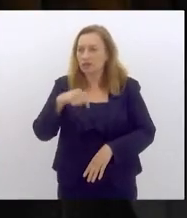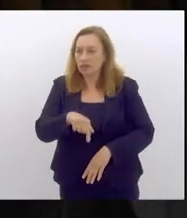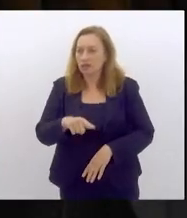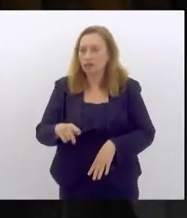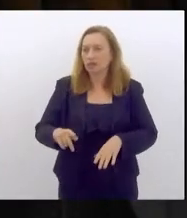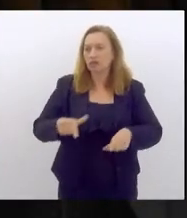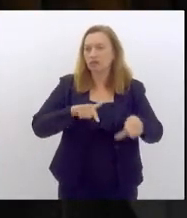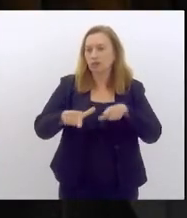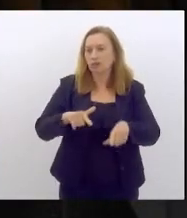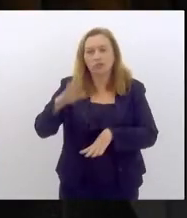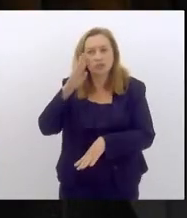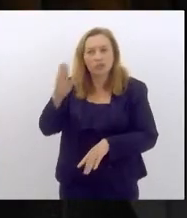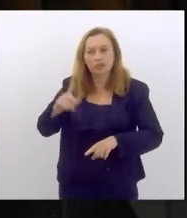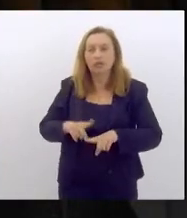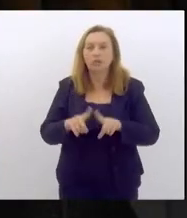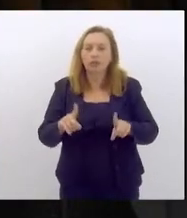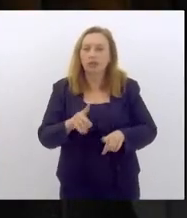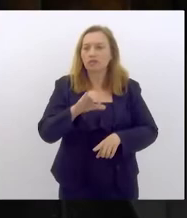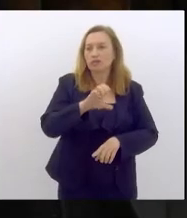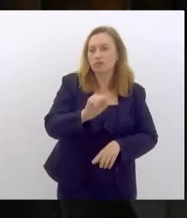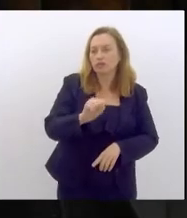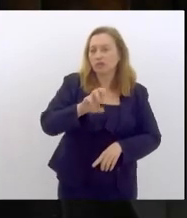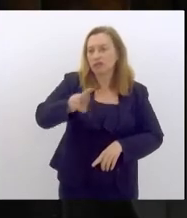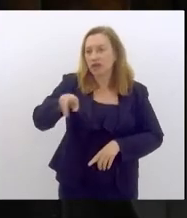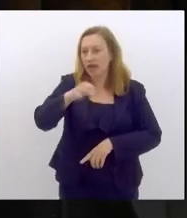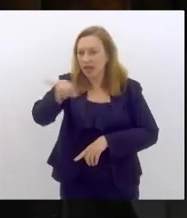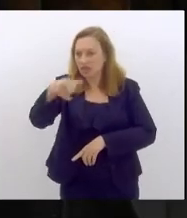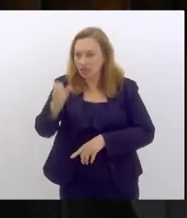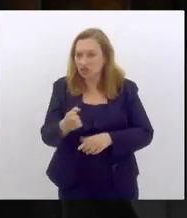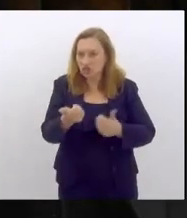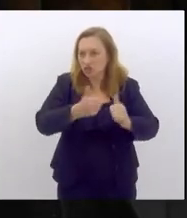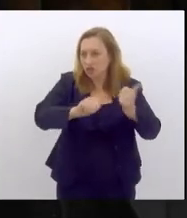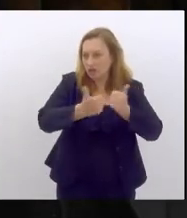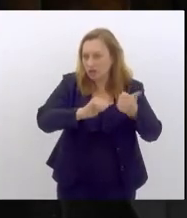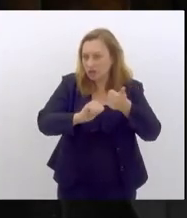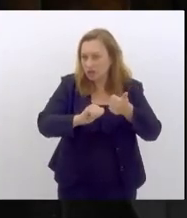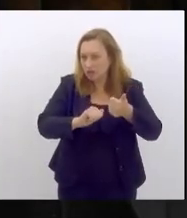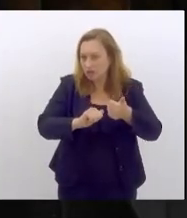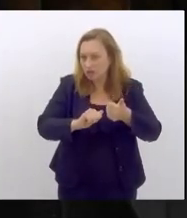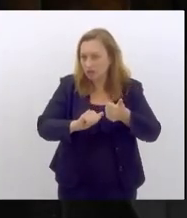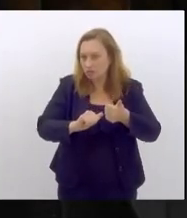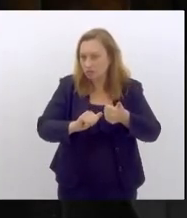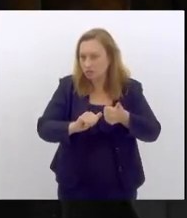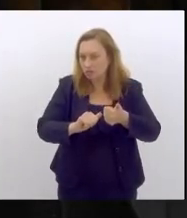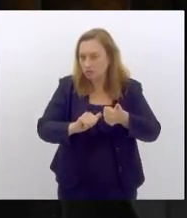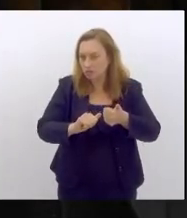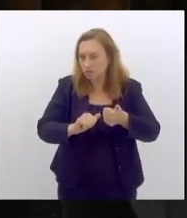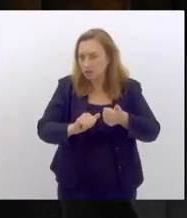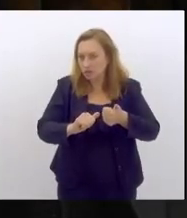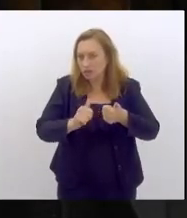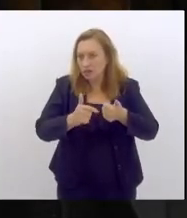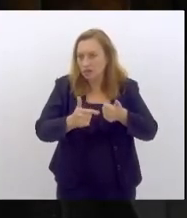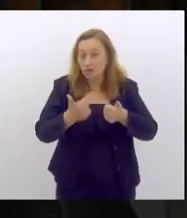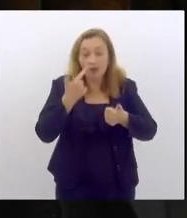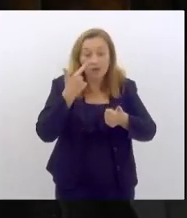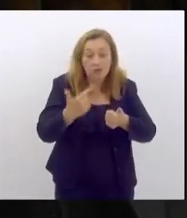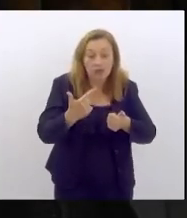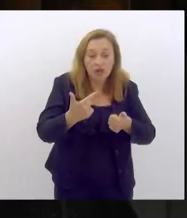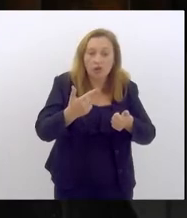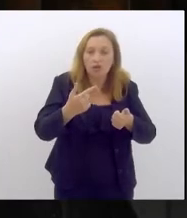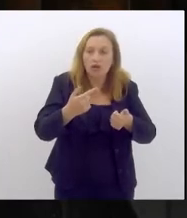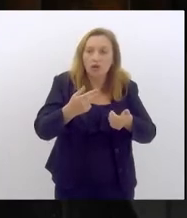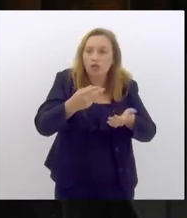nisso. Mas o SAERJ, como uma forma de avaliação que não é punitiva, mas é para identificar as lacunas